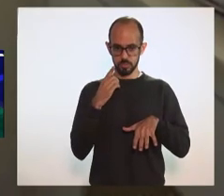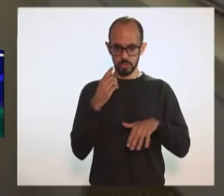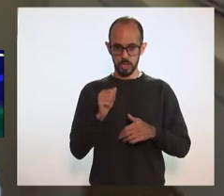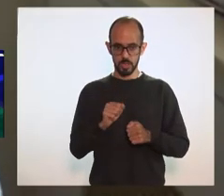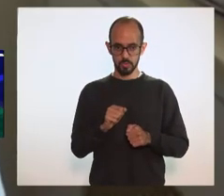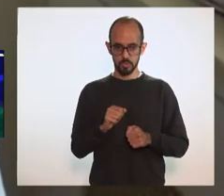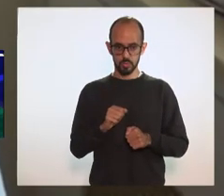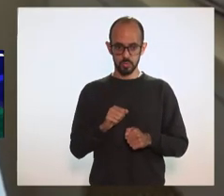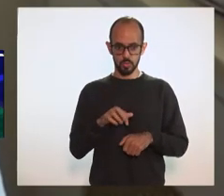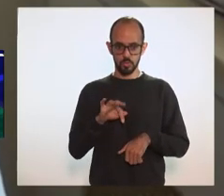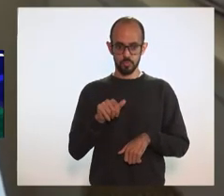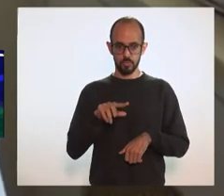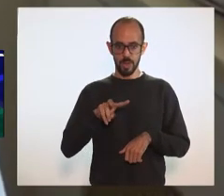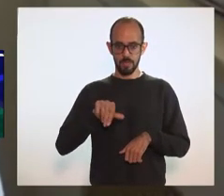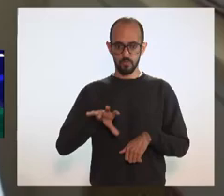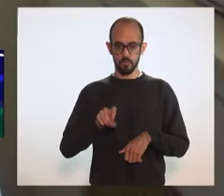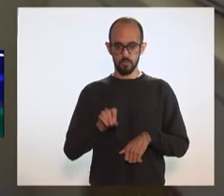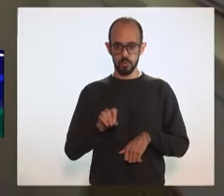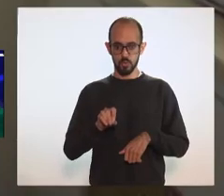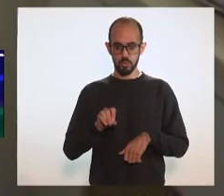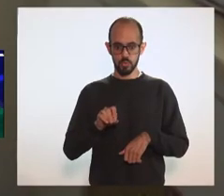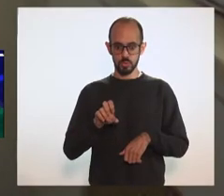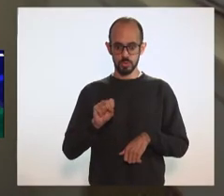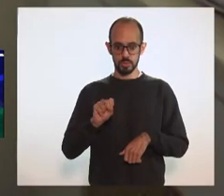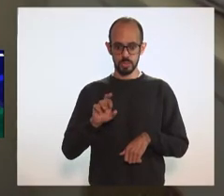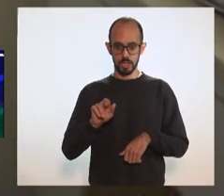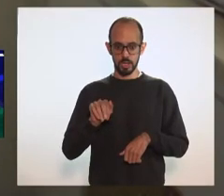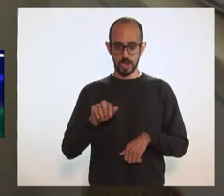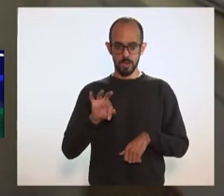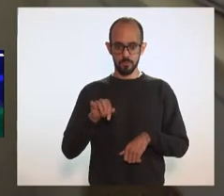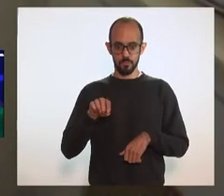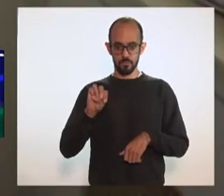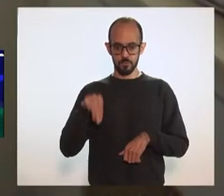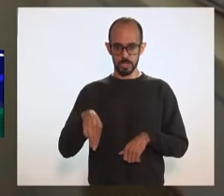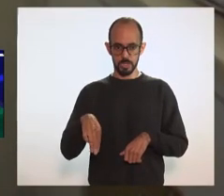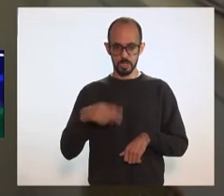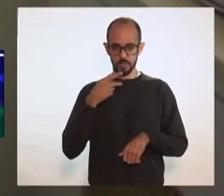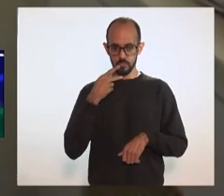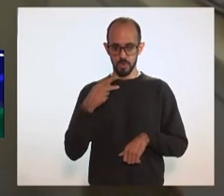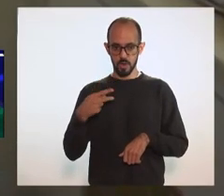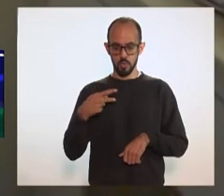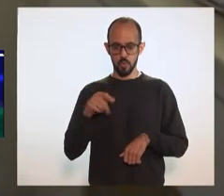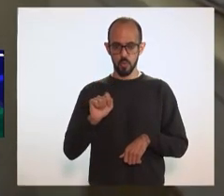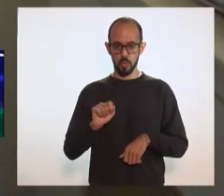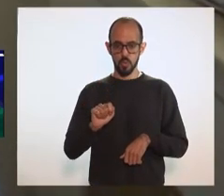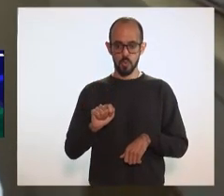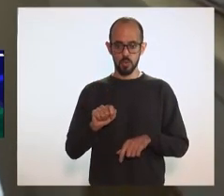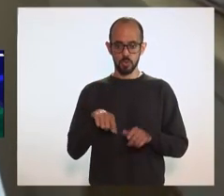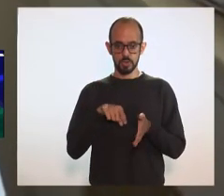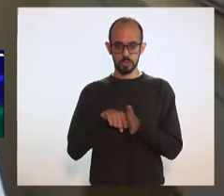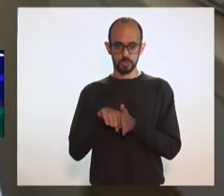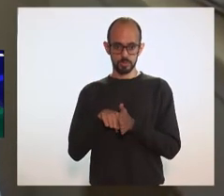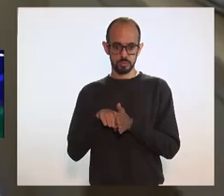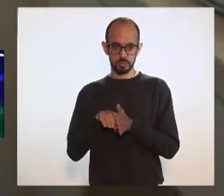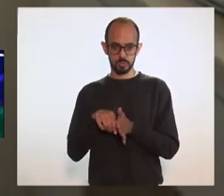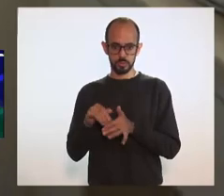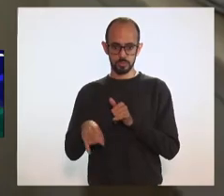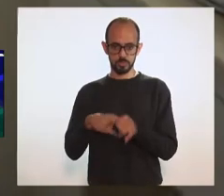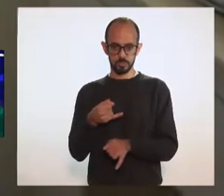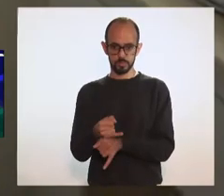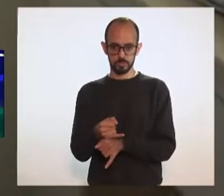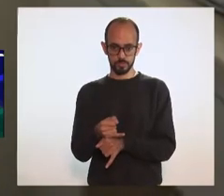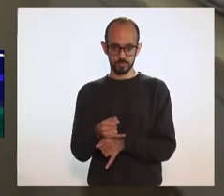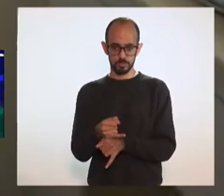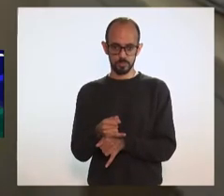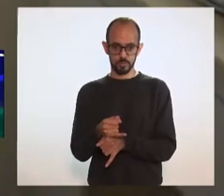deputado Flávio Serafim. Ele afirmou que, consultando a internet no dia